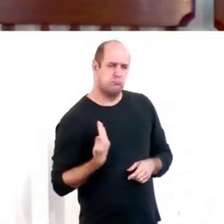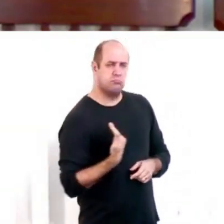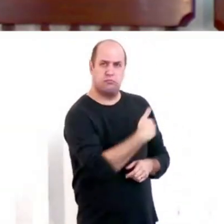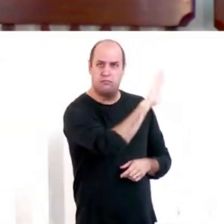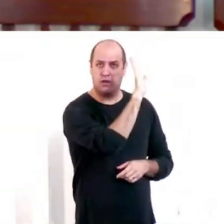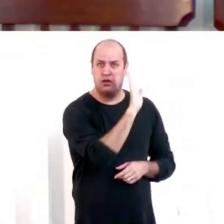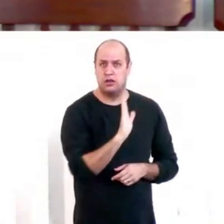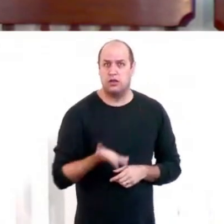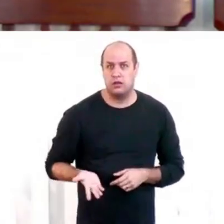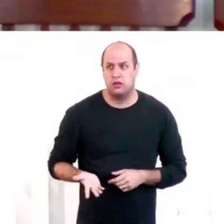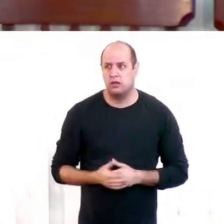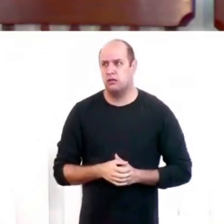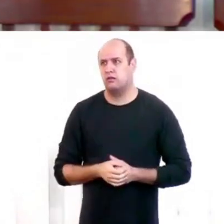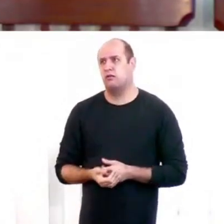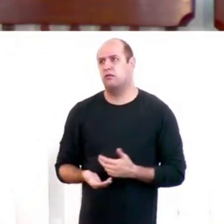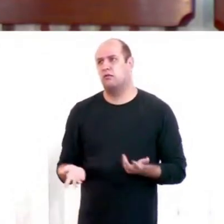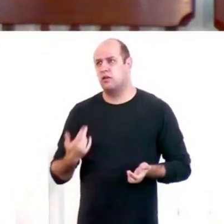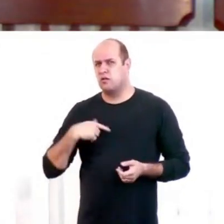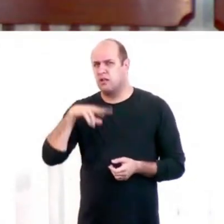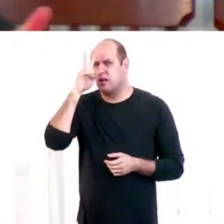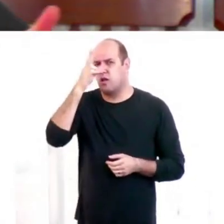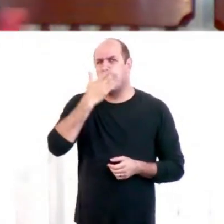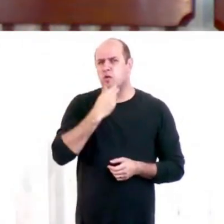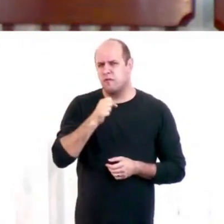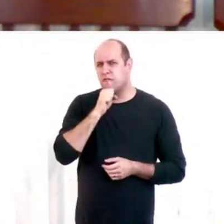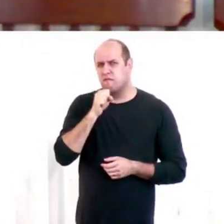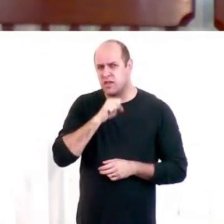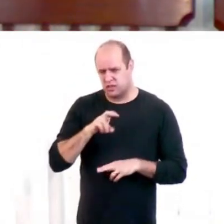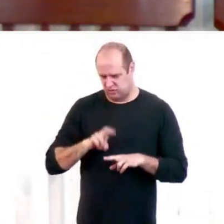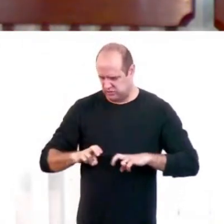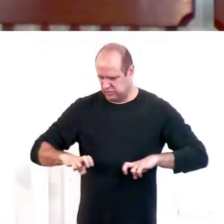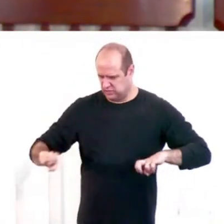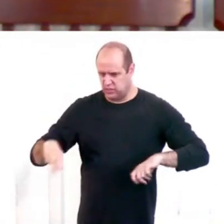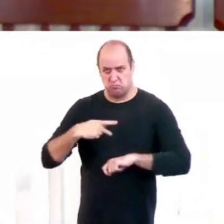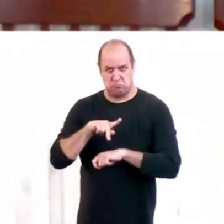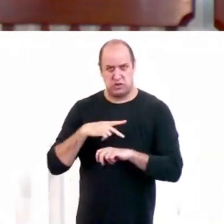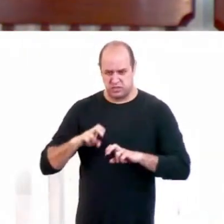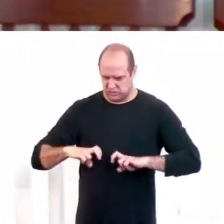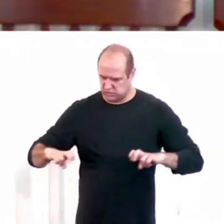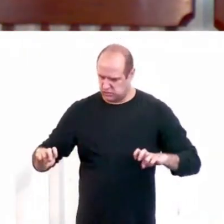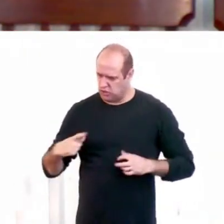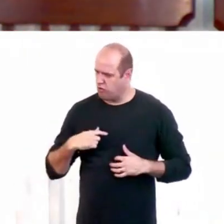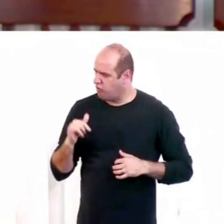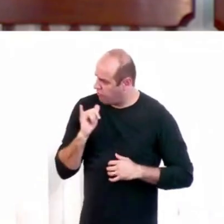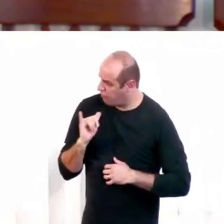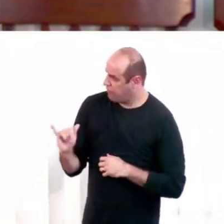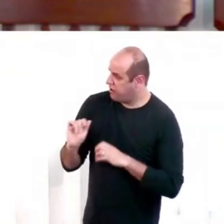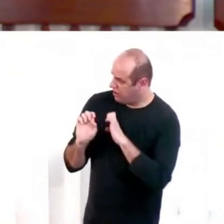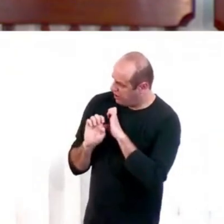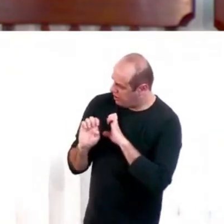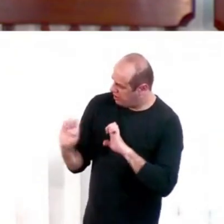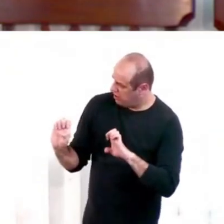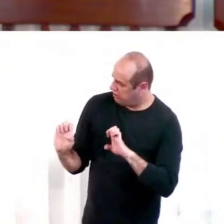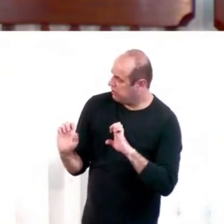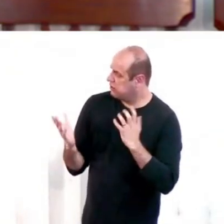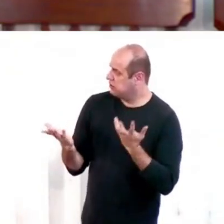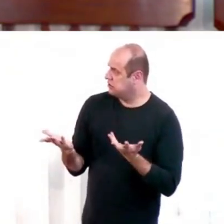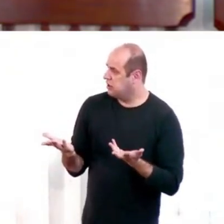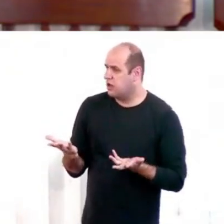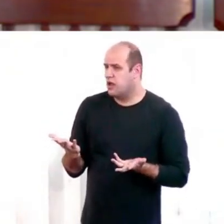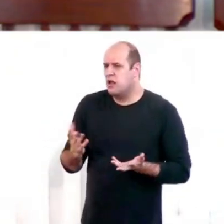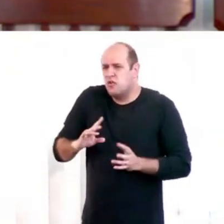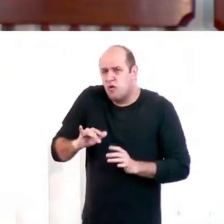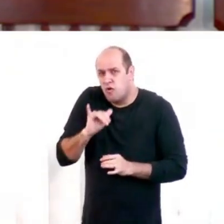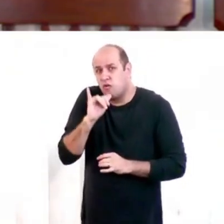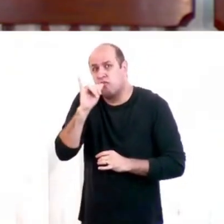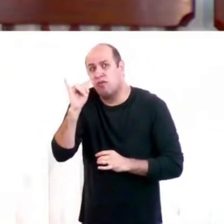último foi um senhor de idade, sentado num banco de uma praça. Fui apresentar o Evangelho a esse senhor. Na hora que chega na